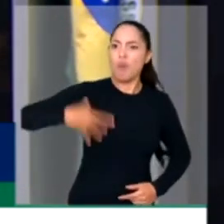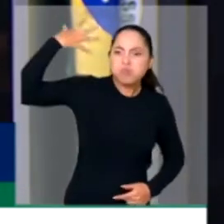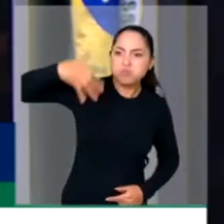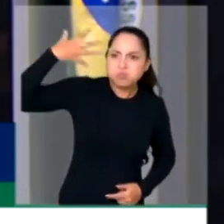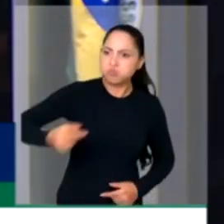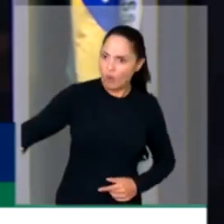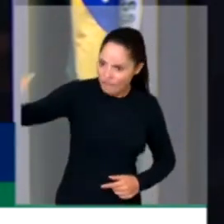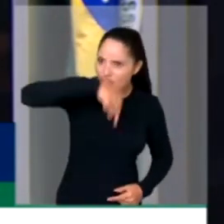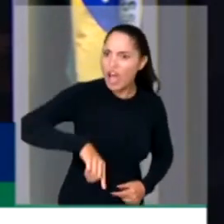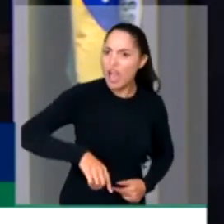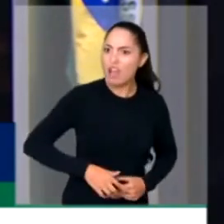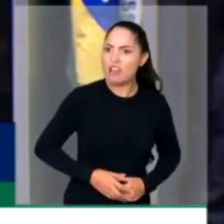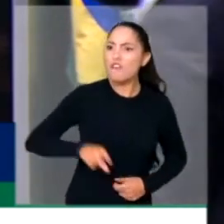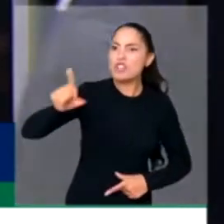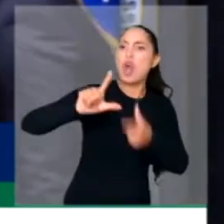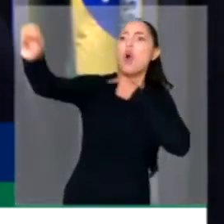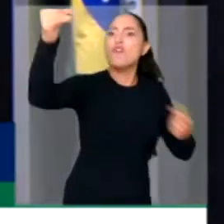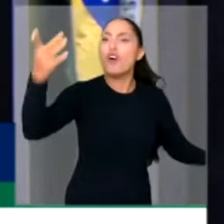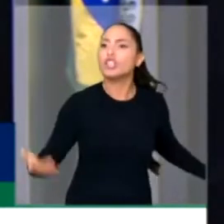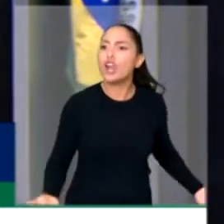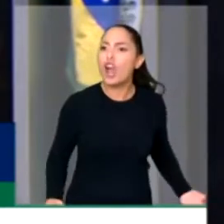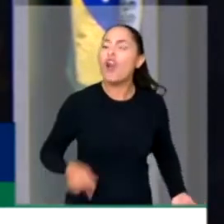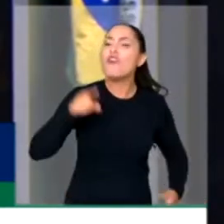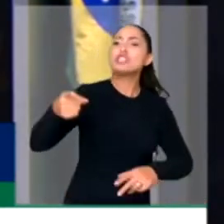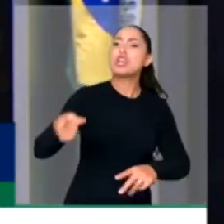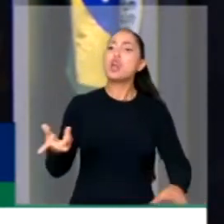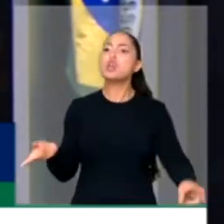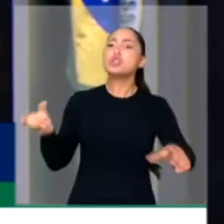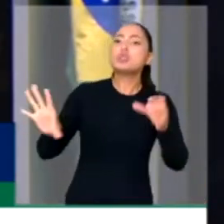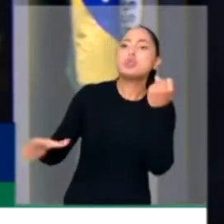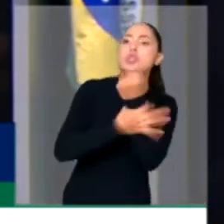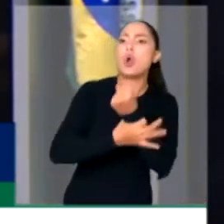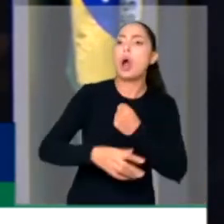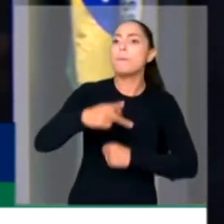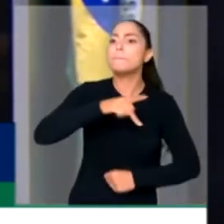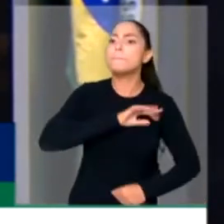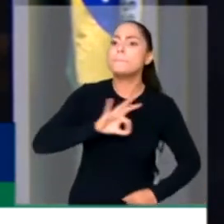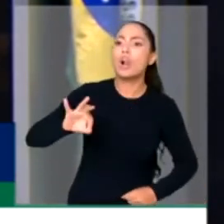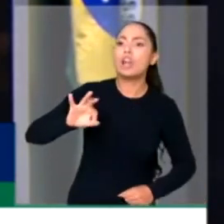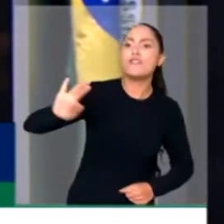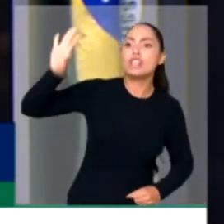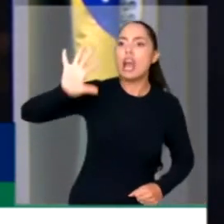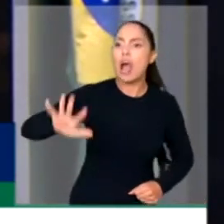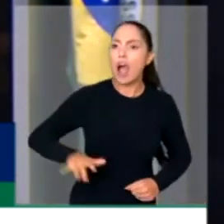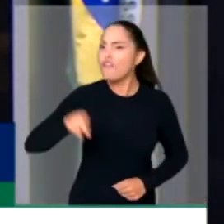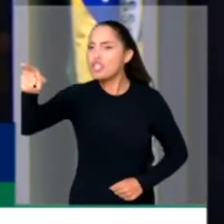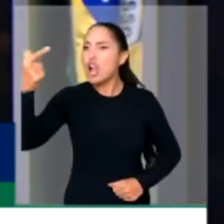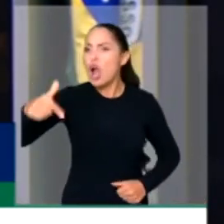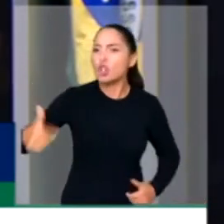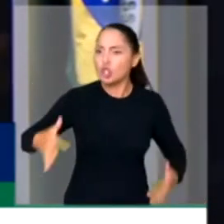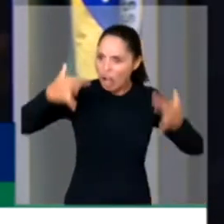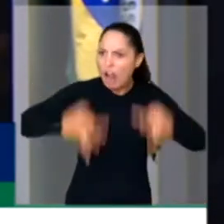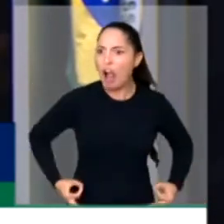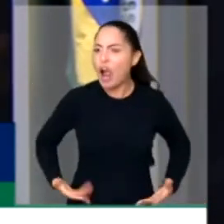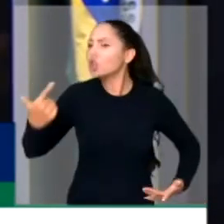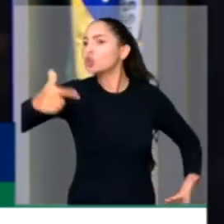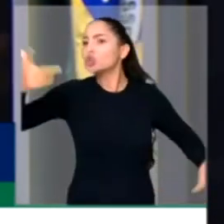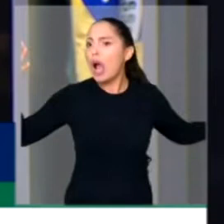plenário dessa casa, fugiu com seus seguranças da Polícia Federal, por não ter a hombridade